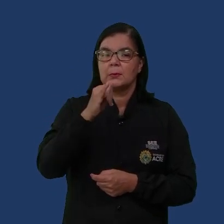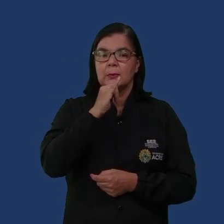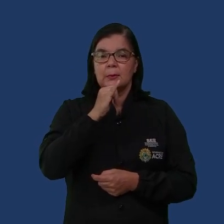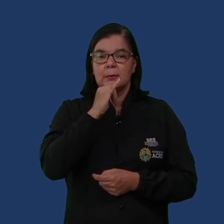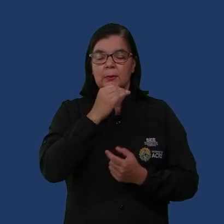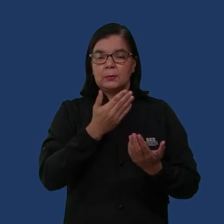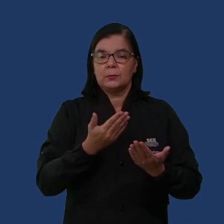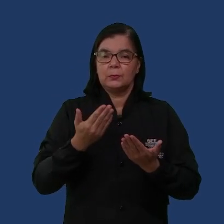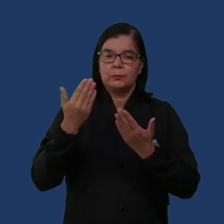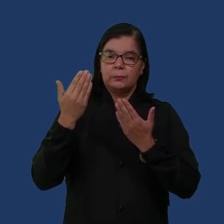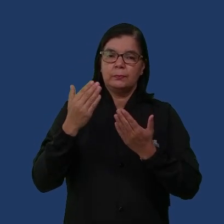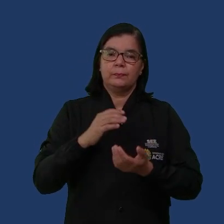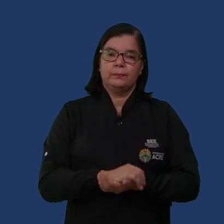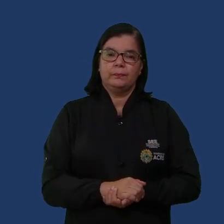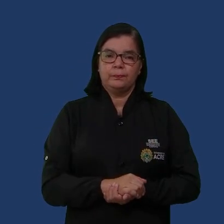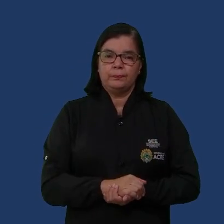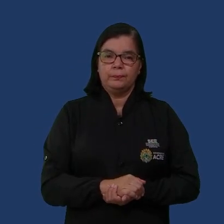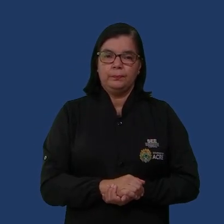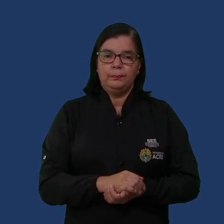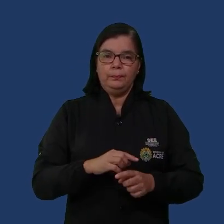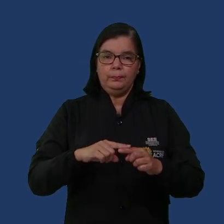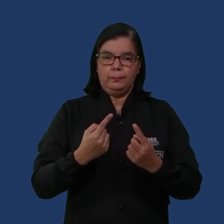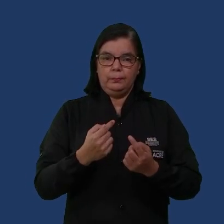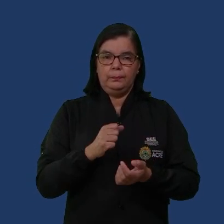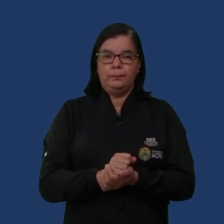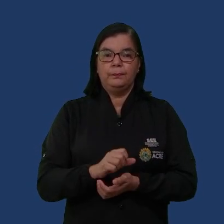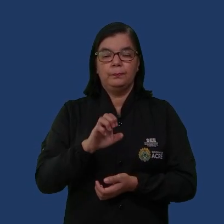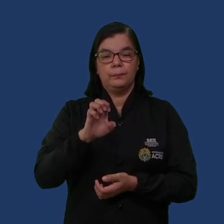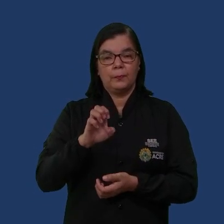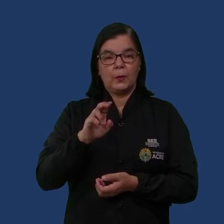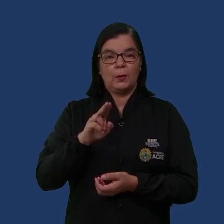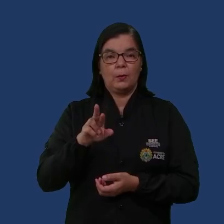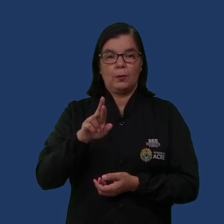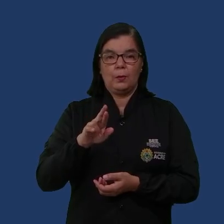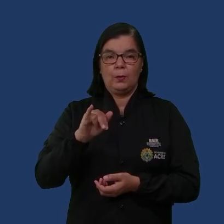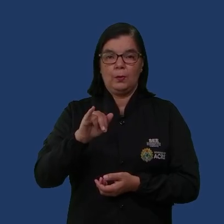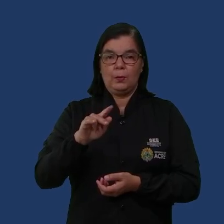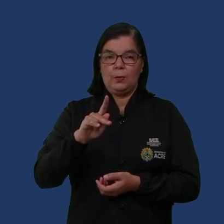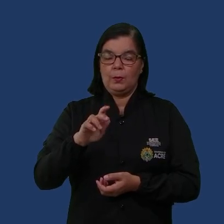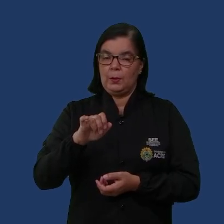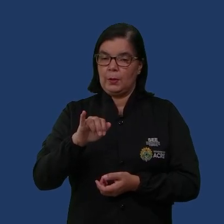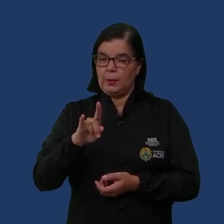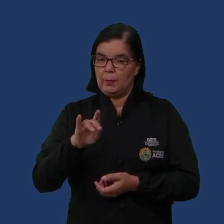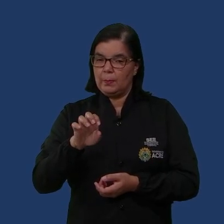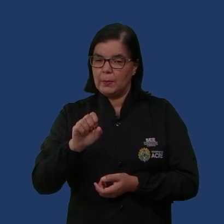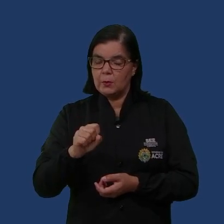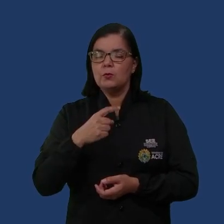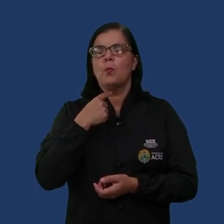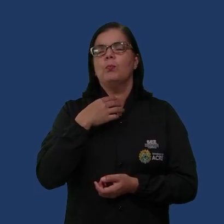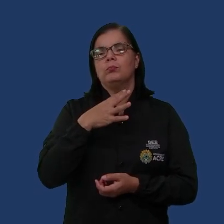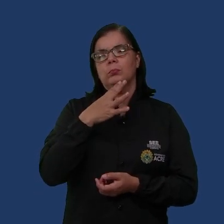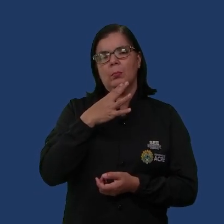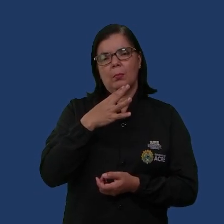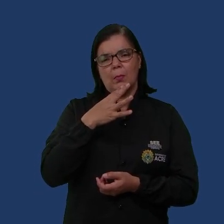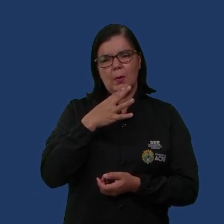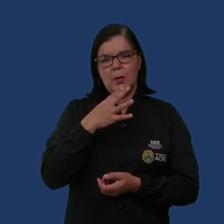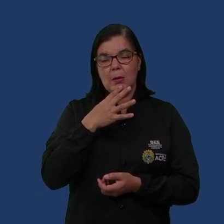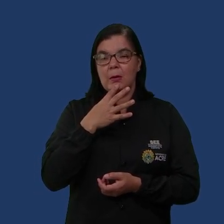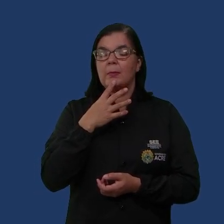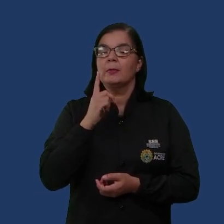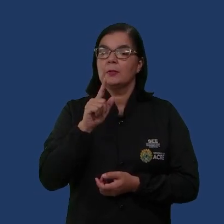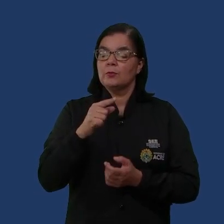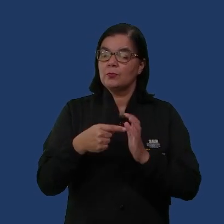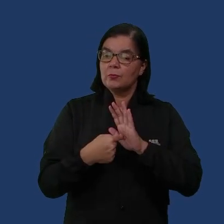essa daqui, que é Eurípides e Sófocles. É uma obra bem conhecida e ela também